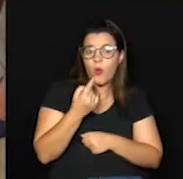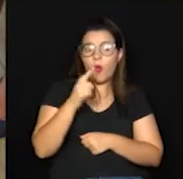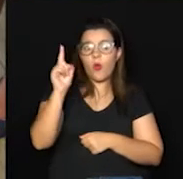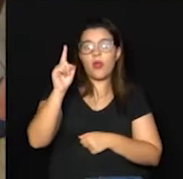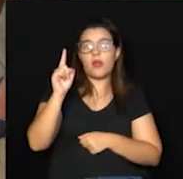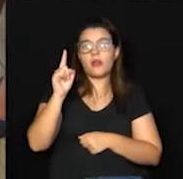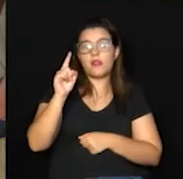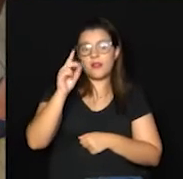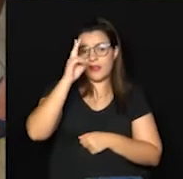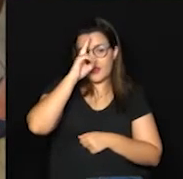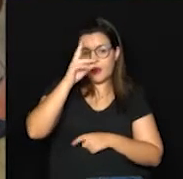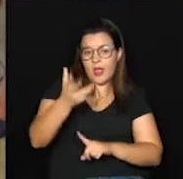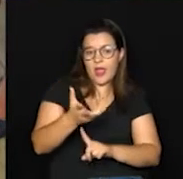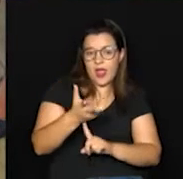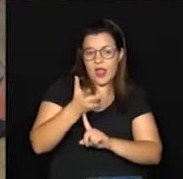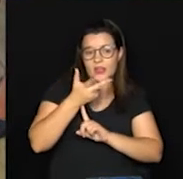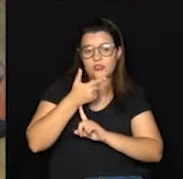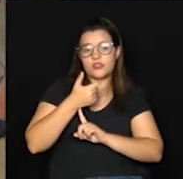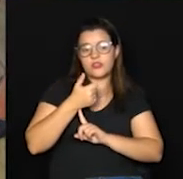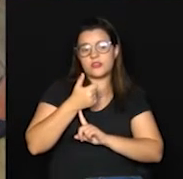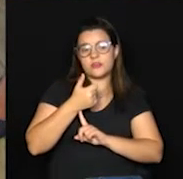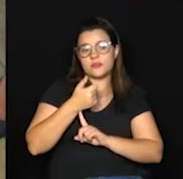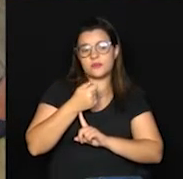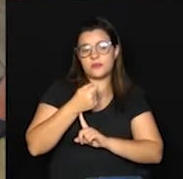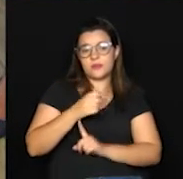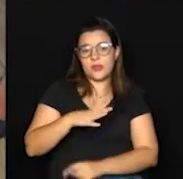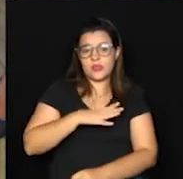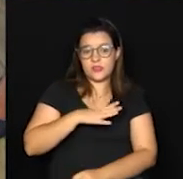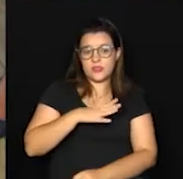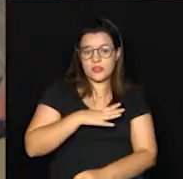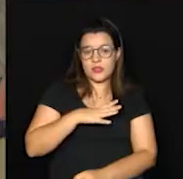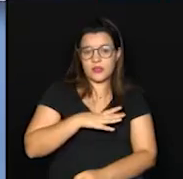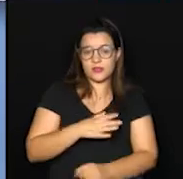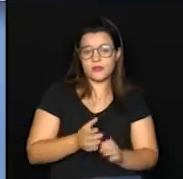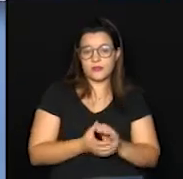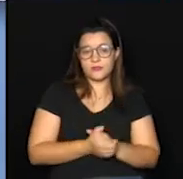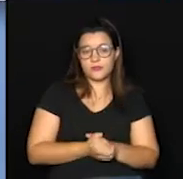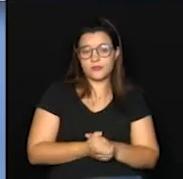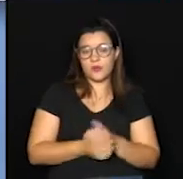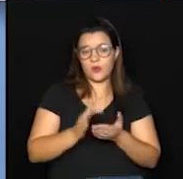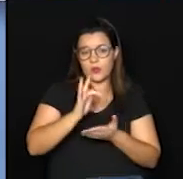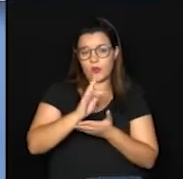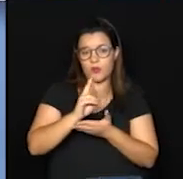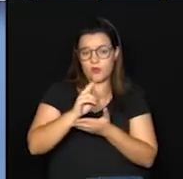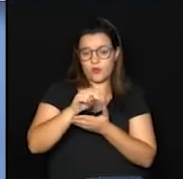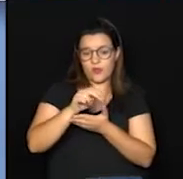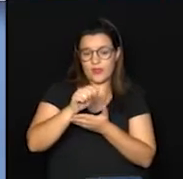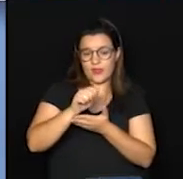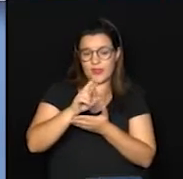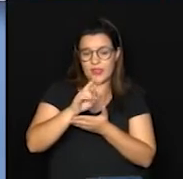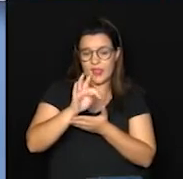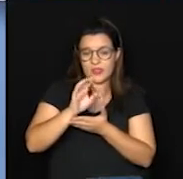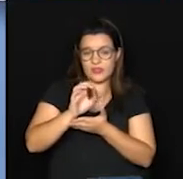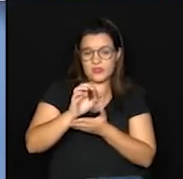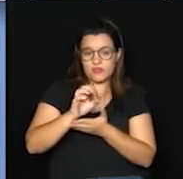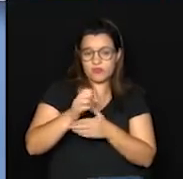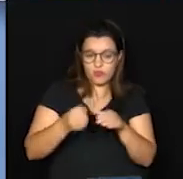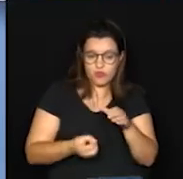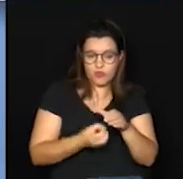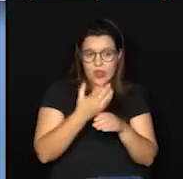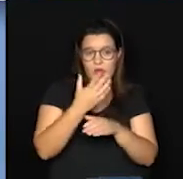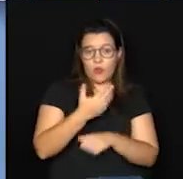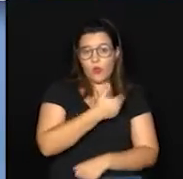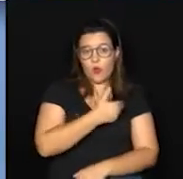os artistas da nossa cidade na Bolsa da Funarte. Isso, a Funarte, que é uma fundação nacional do